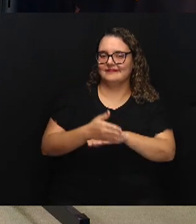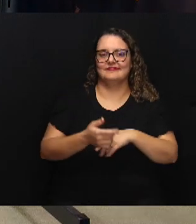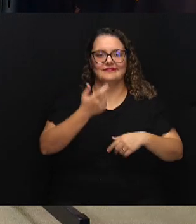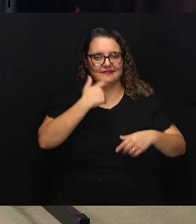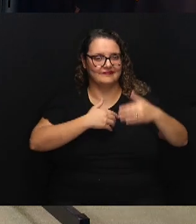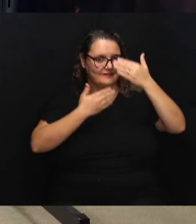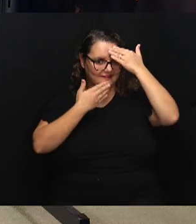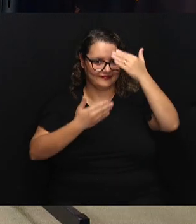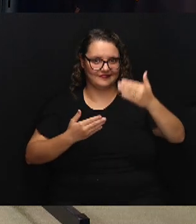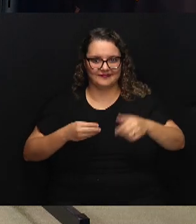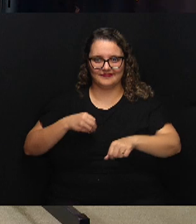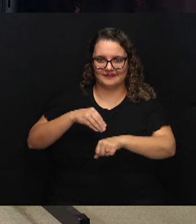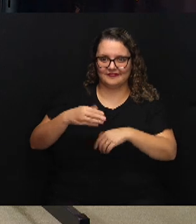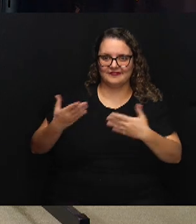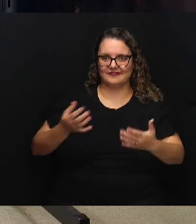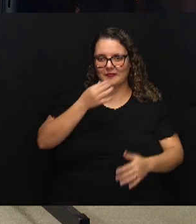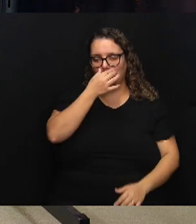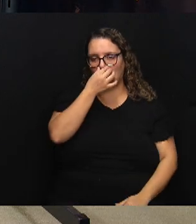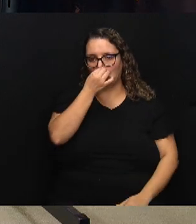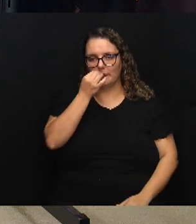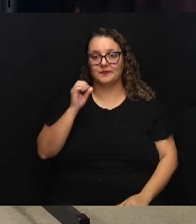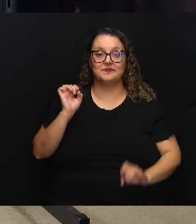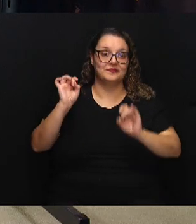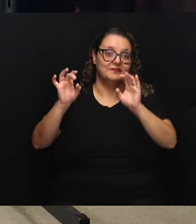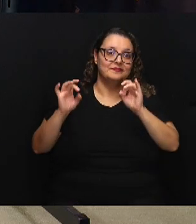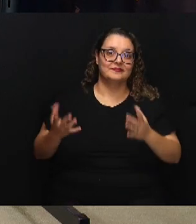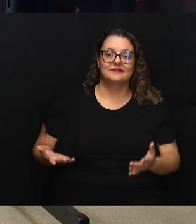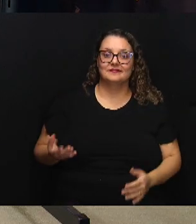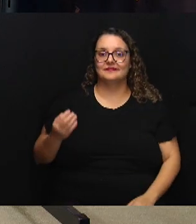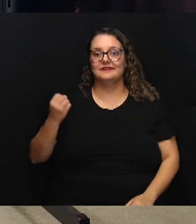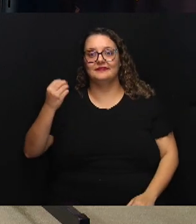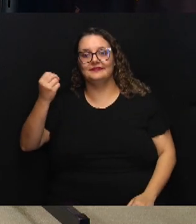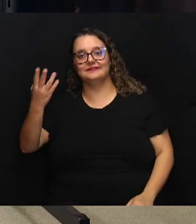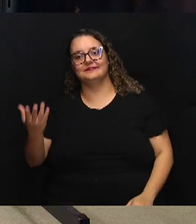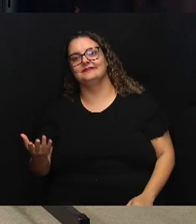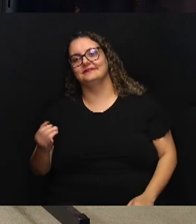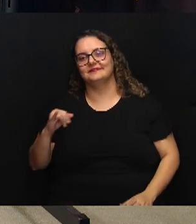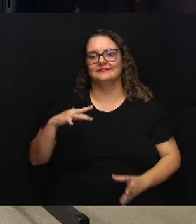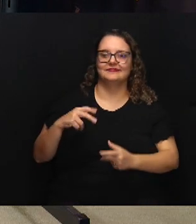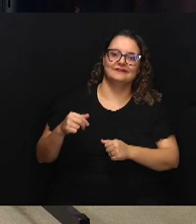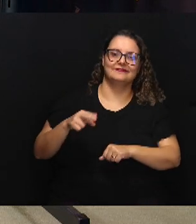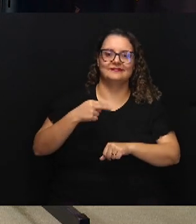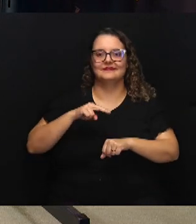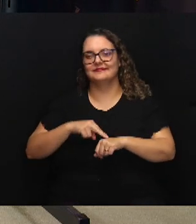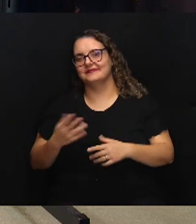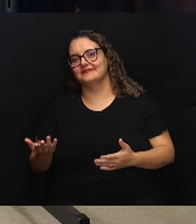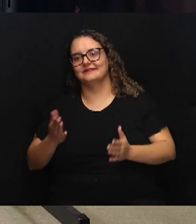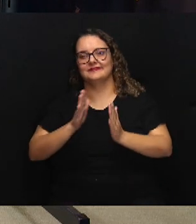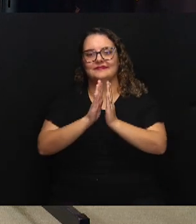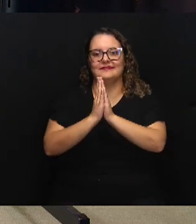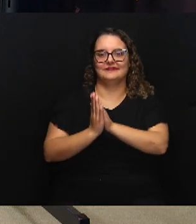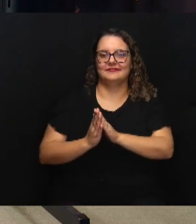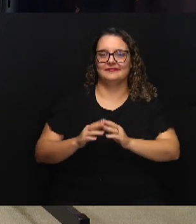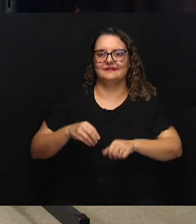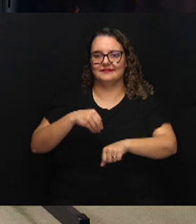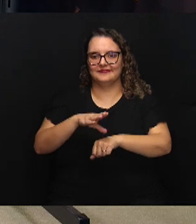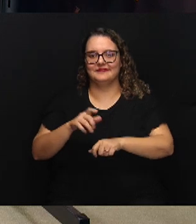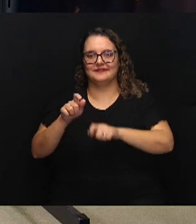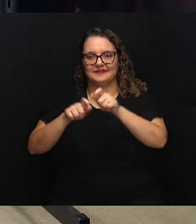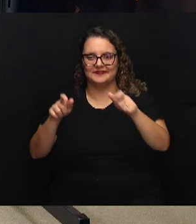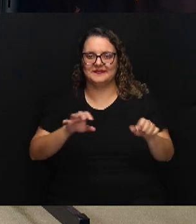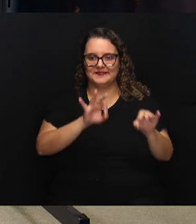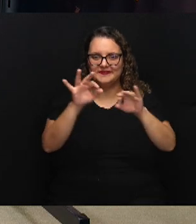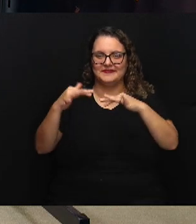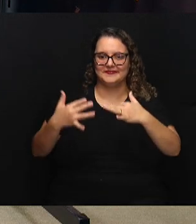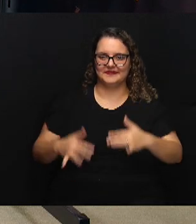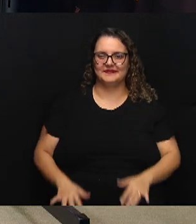agradeço. super dica aí, você que é especialista em viagens internacionais, nacionais, intercâmbio, deixa uma dica para a turma que está